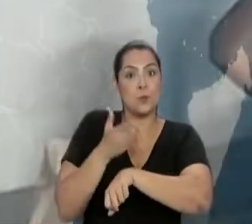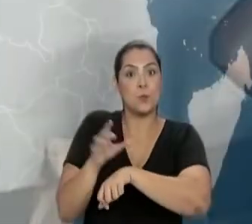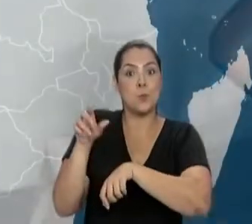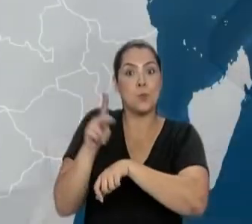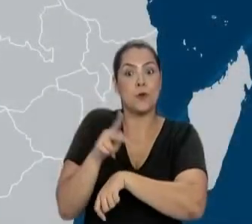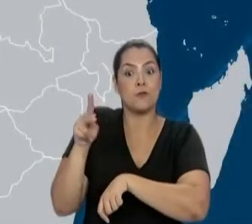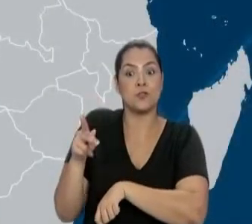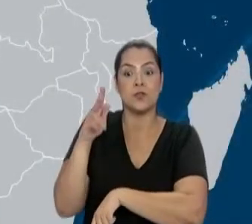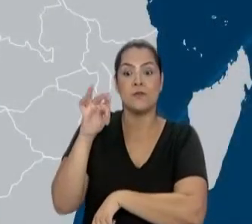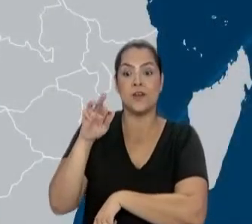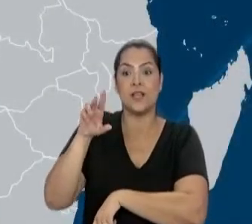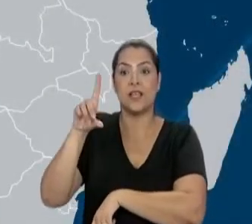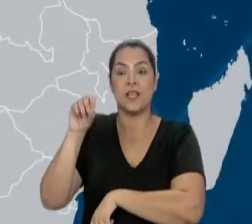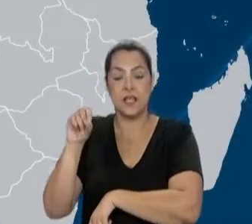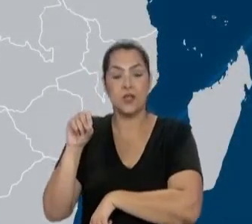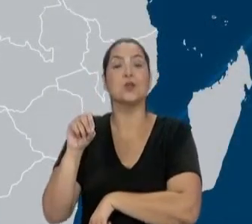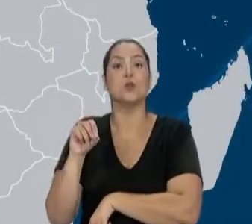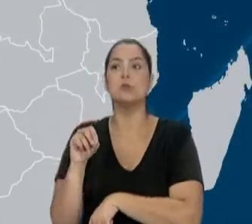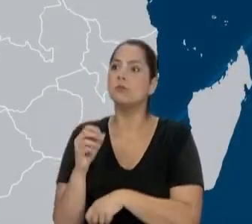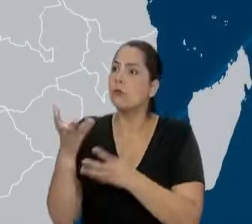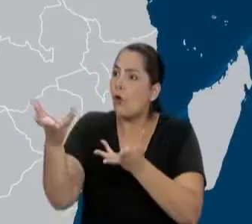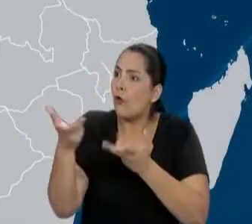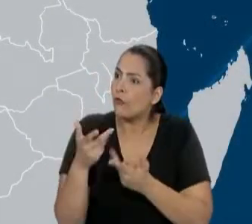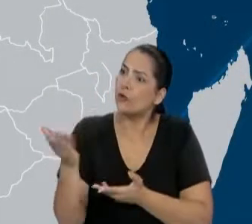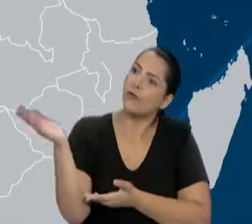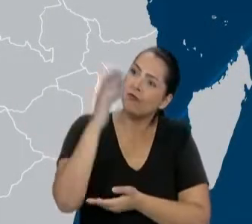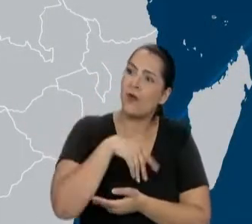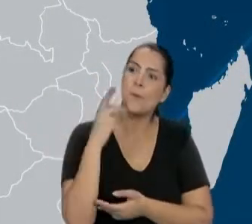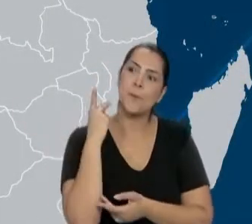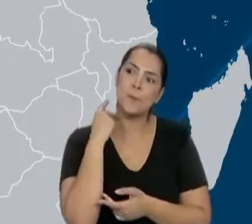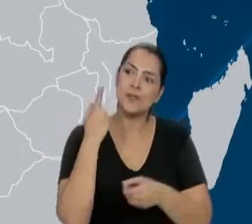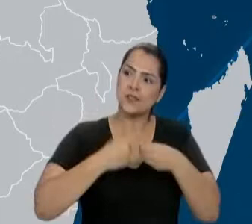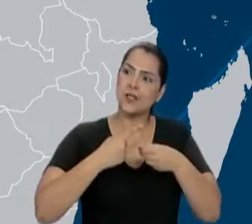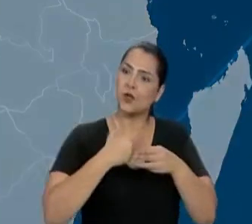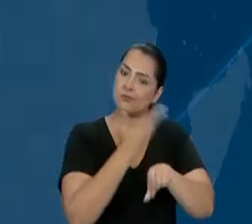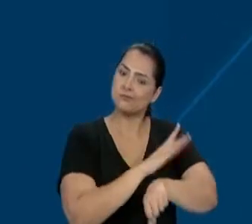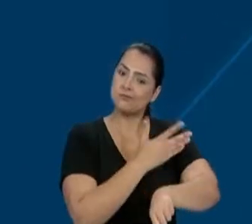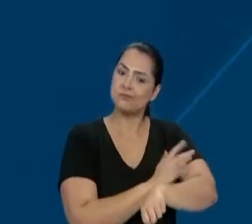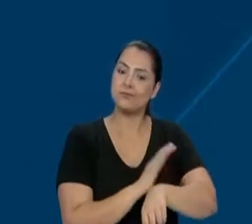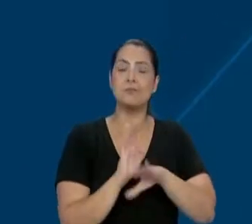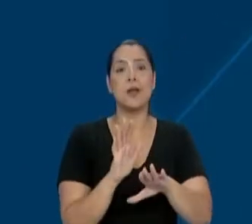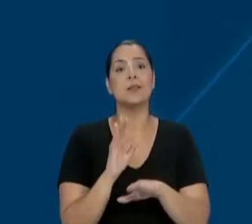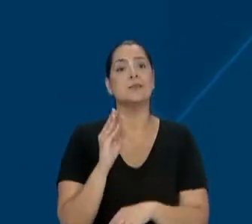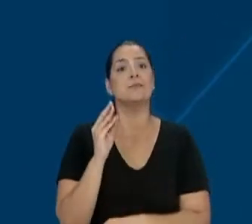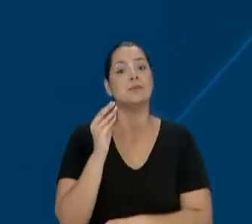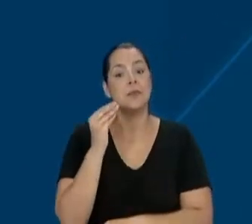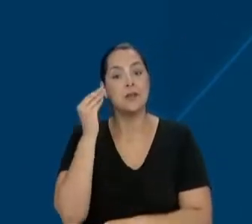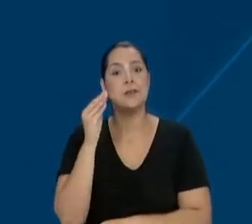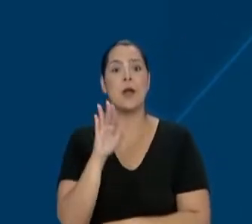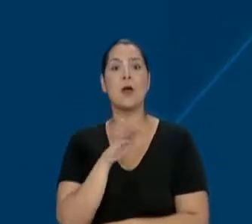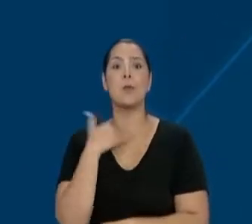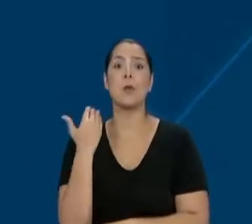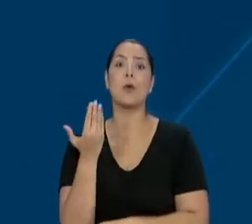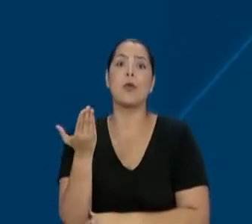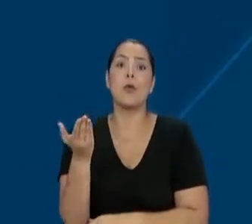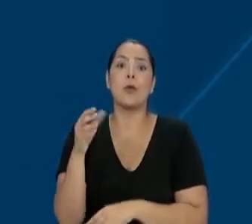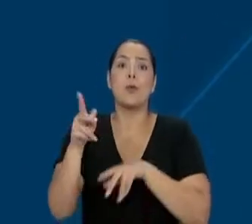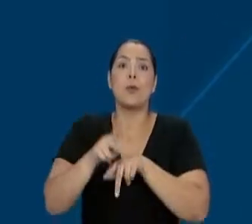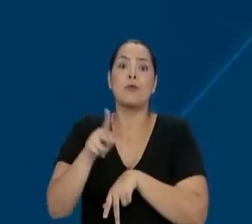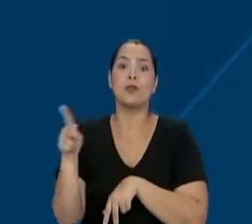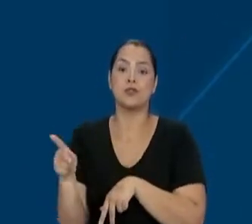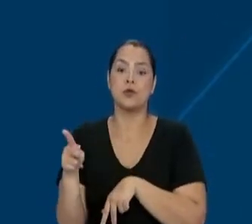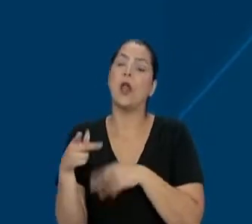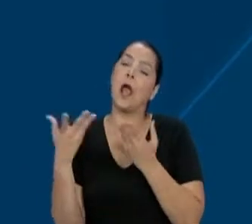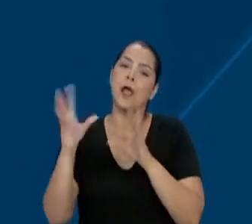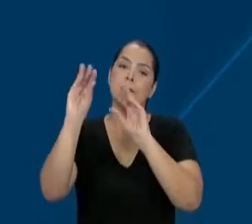Oliveira e veio treinar em Lavras, no interior de Minas. Só que logo depois o experiente técnico morreu e ela foi indicada